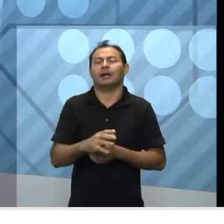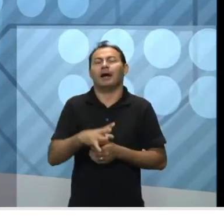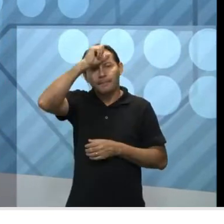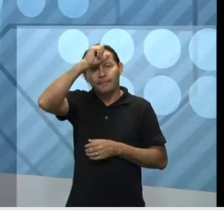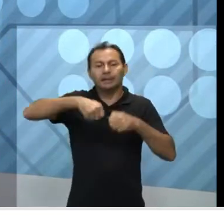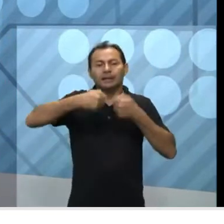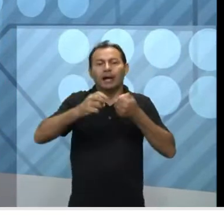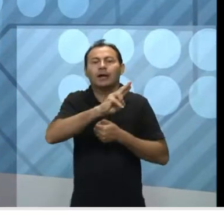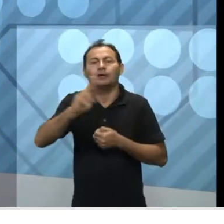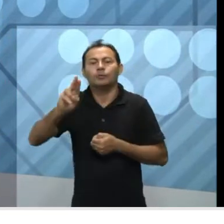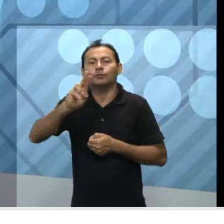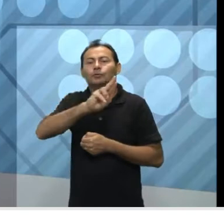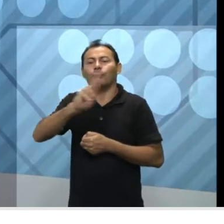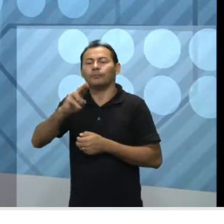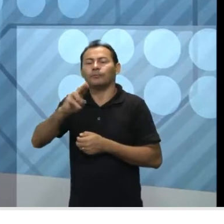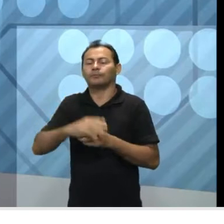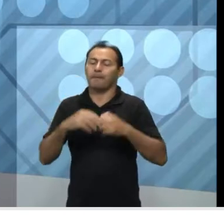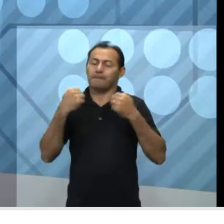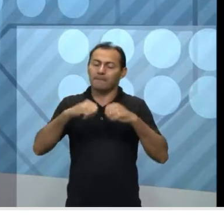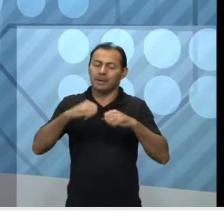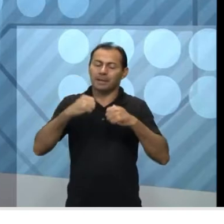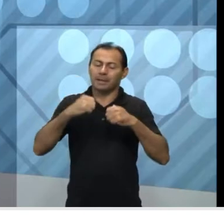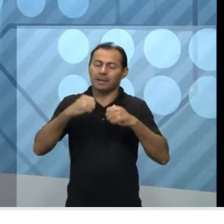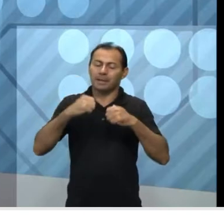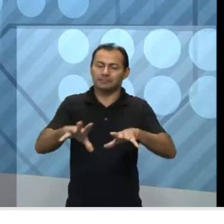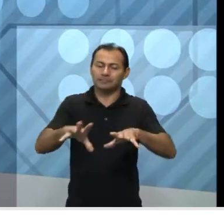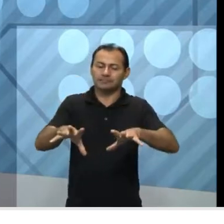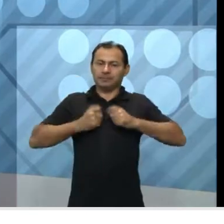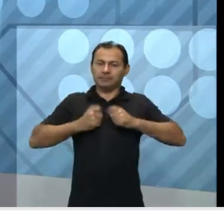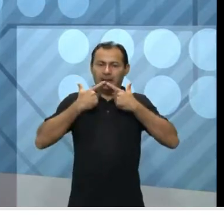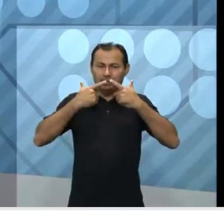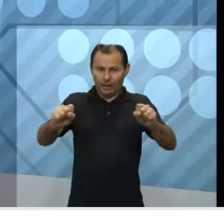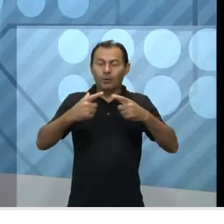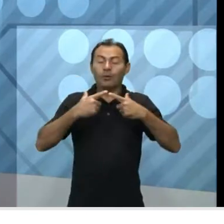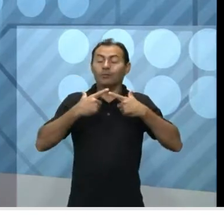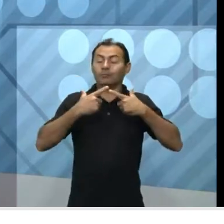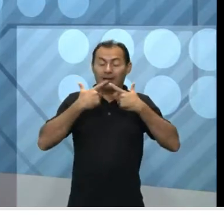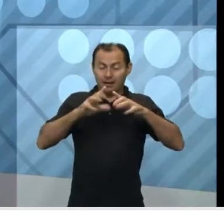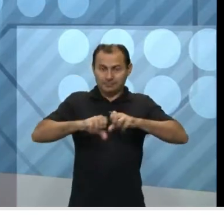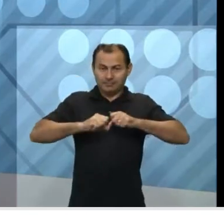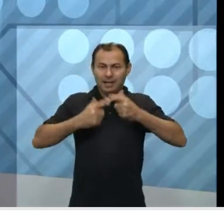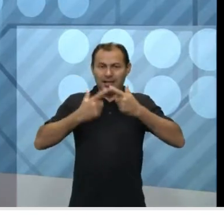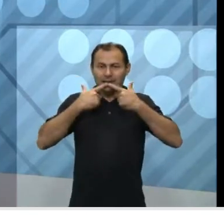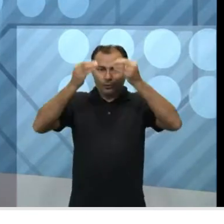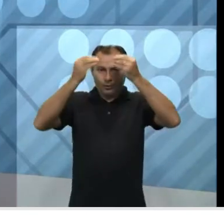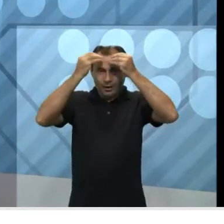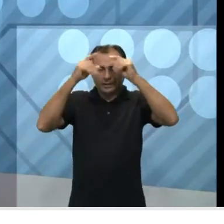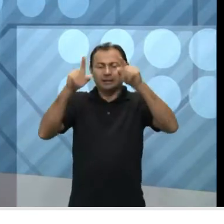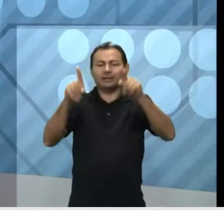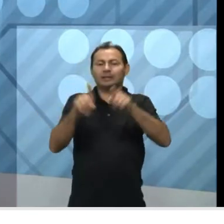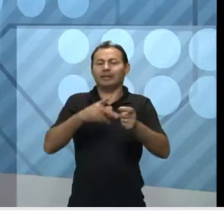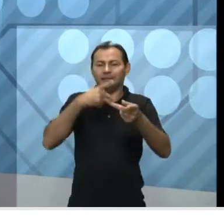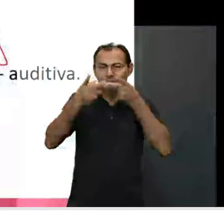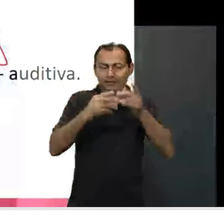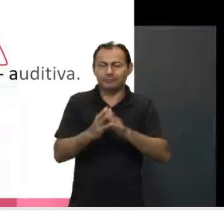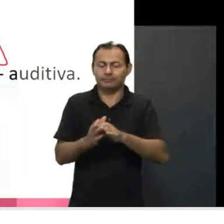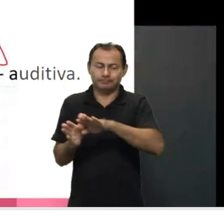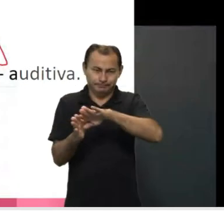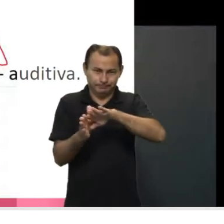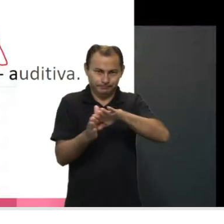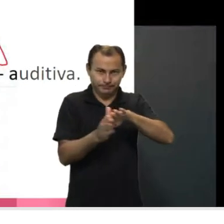é um processo de aquisição de linguagem e, consequentemente, também de fala. Lá no quadro, nós temos agora também um